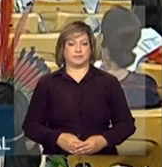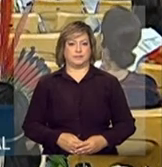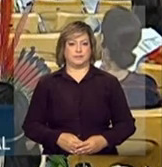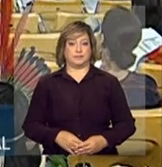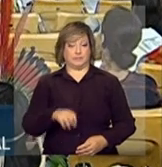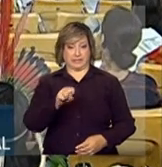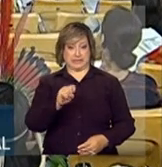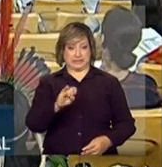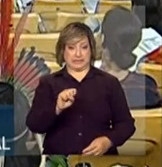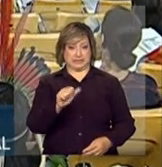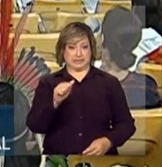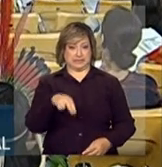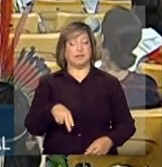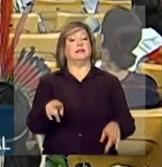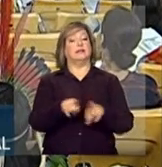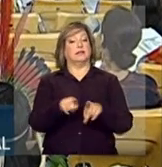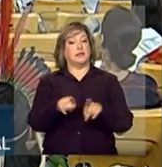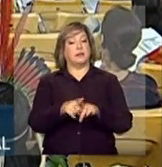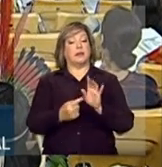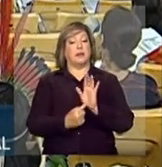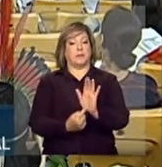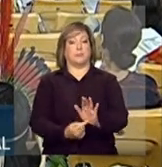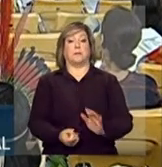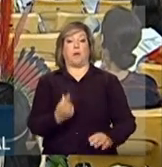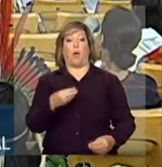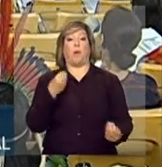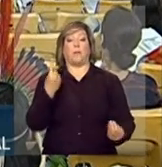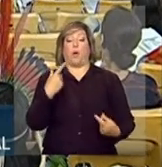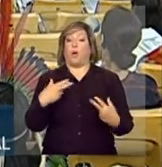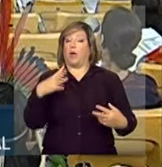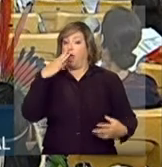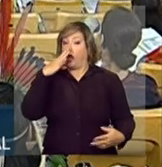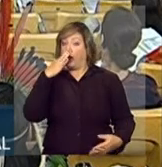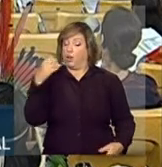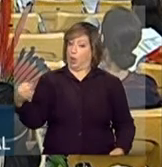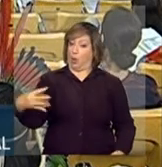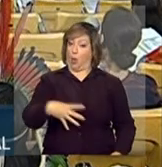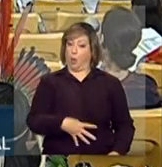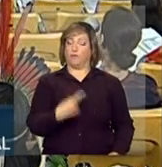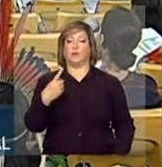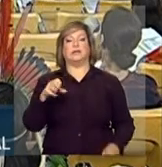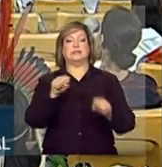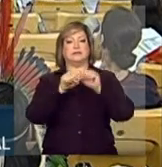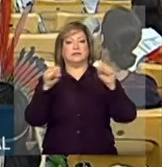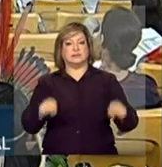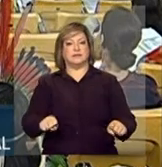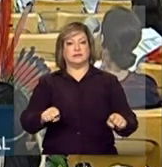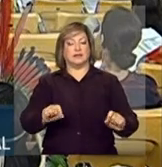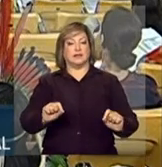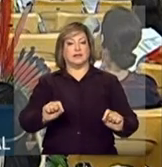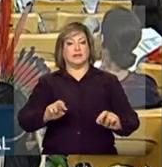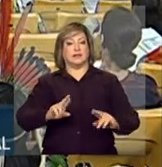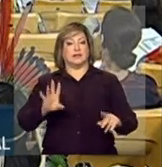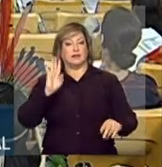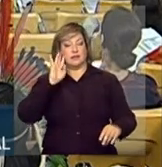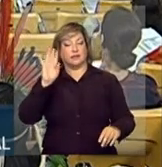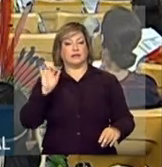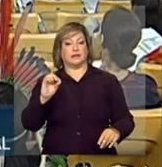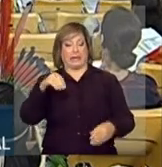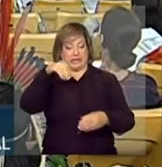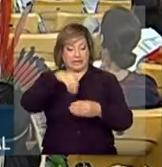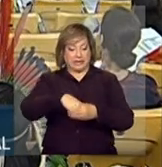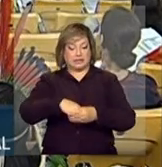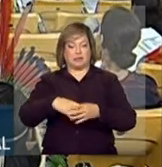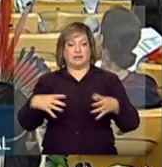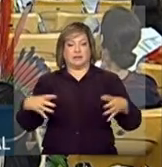O CISAM também aparece como algo novo, como uma novidade, um sistema que se diferencia pela